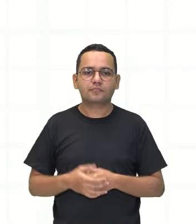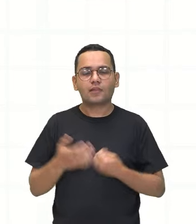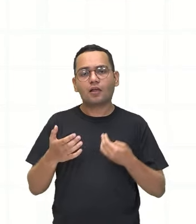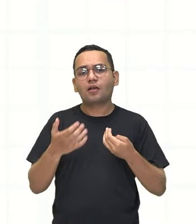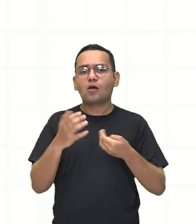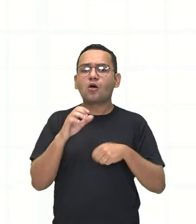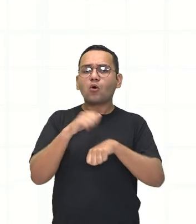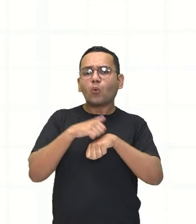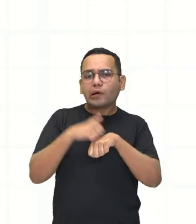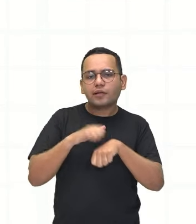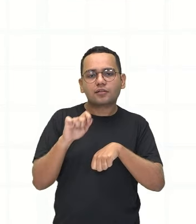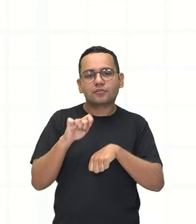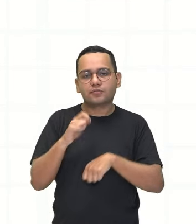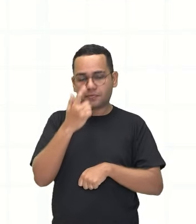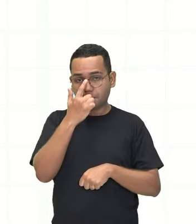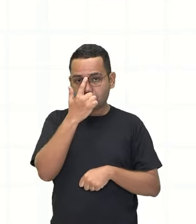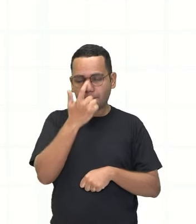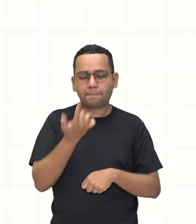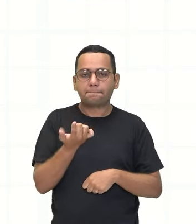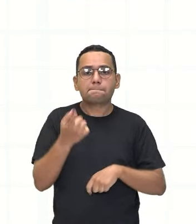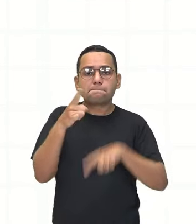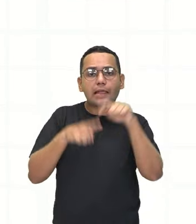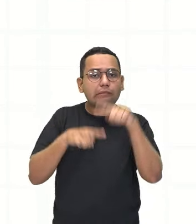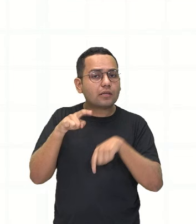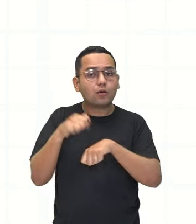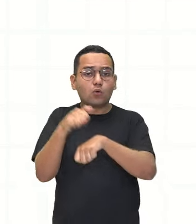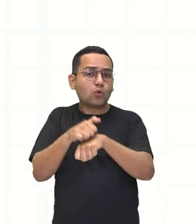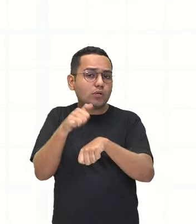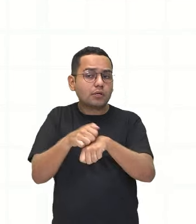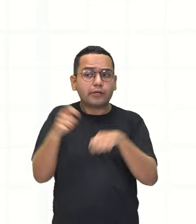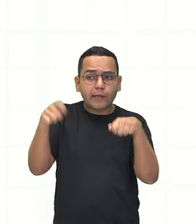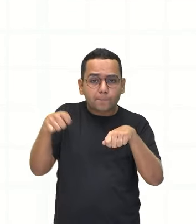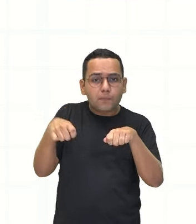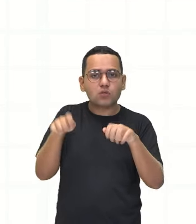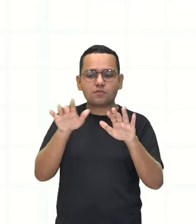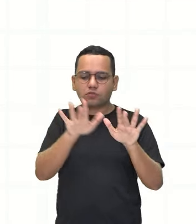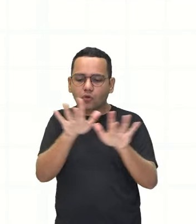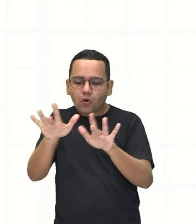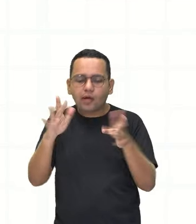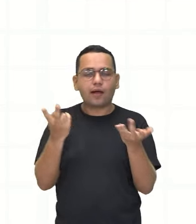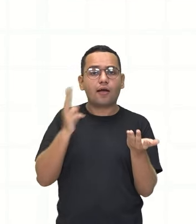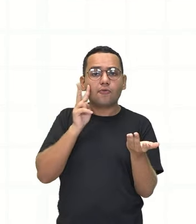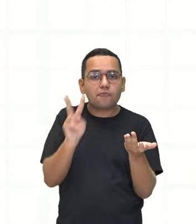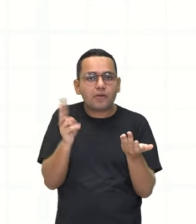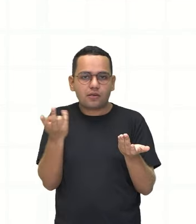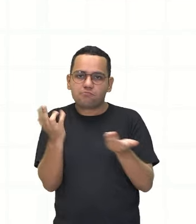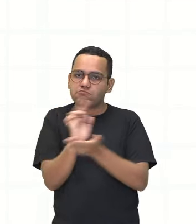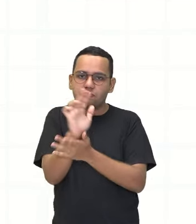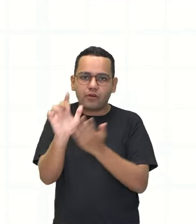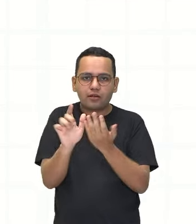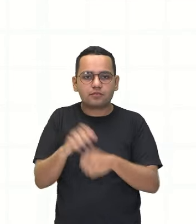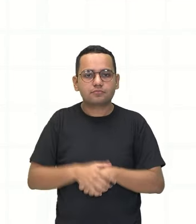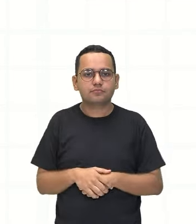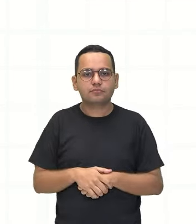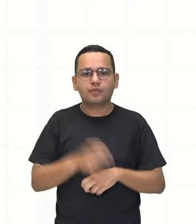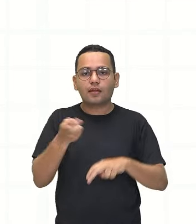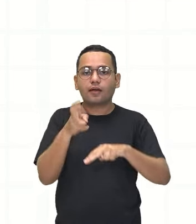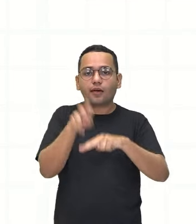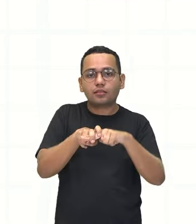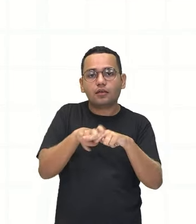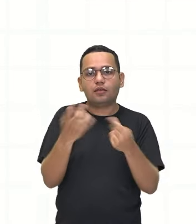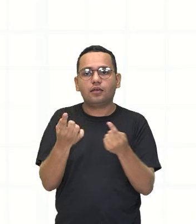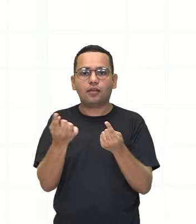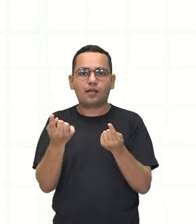tem a ver com coisas concretas, que a gente pode ver, tocar, não é? Então, nós temos cadeira,